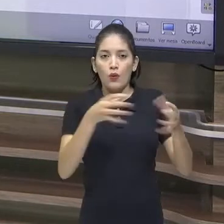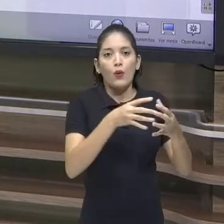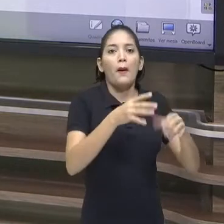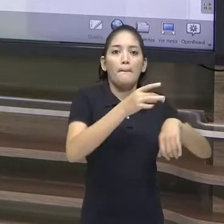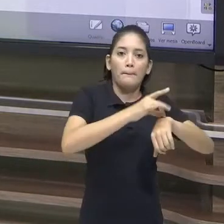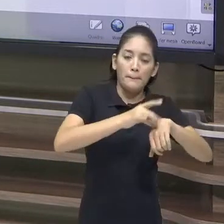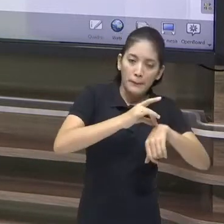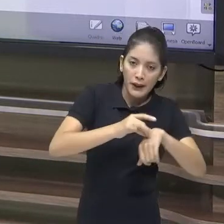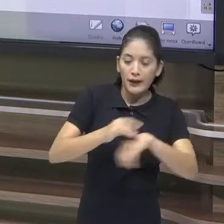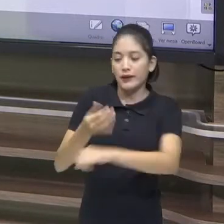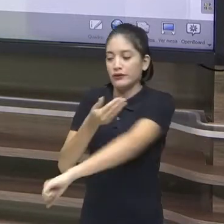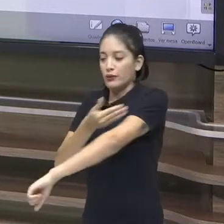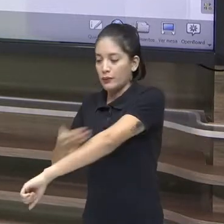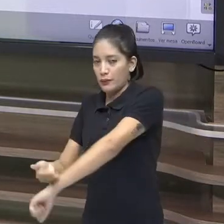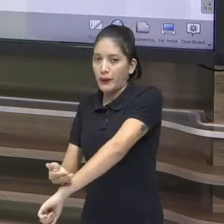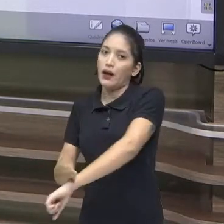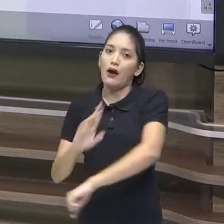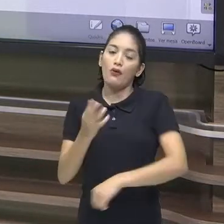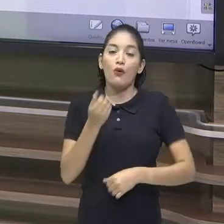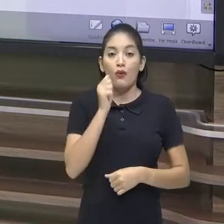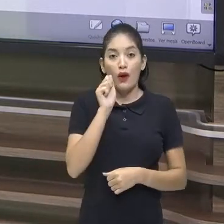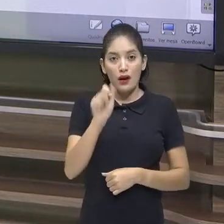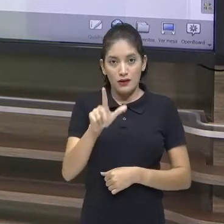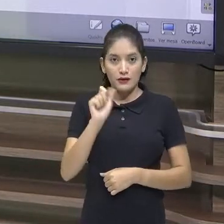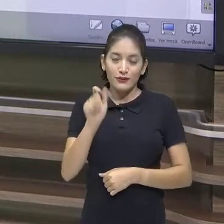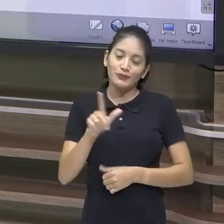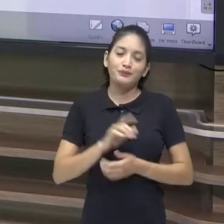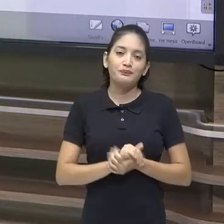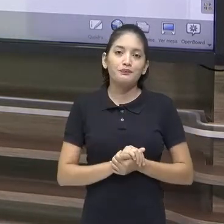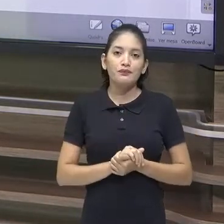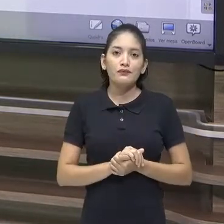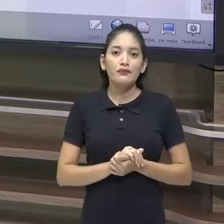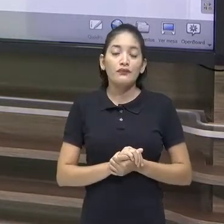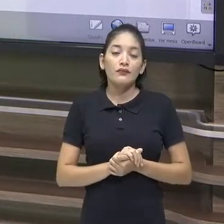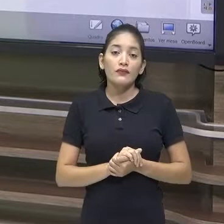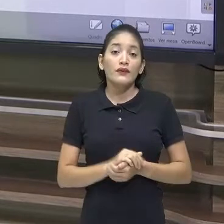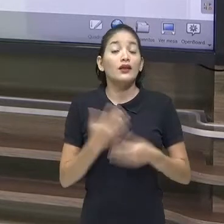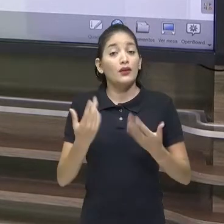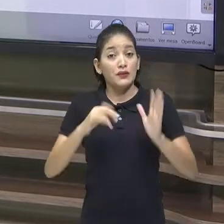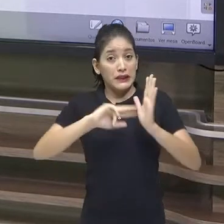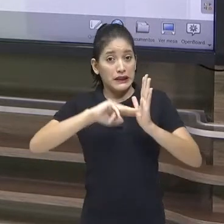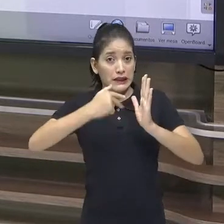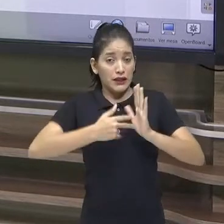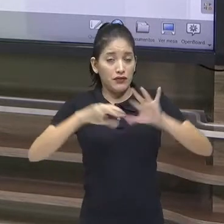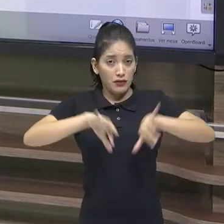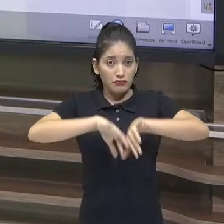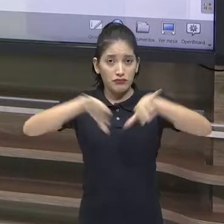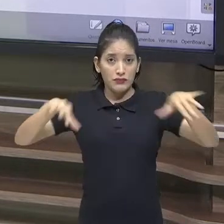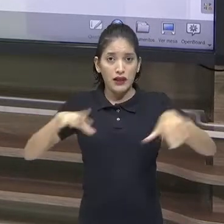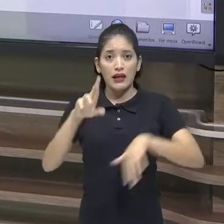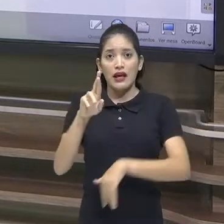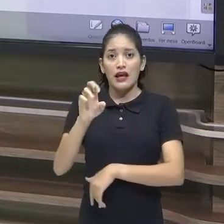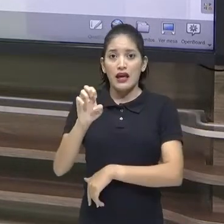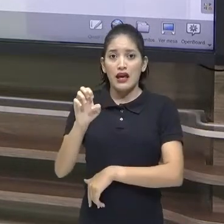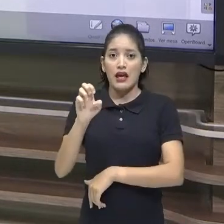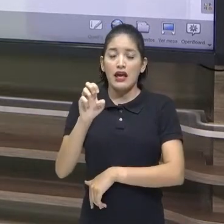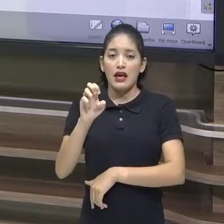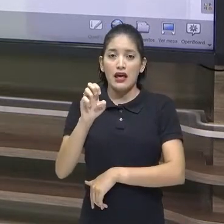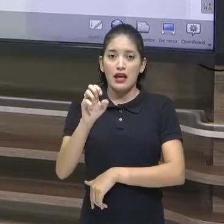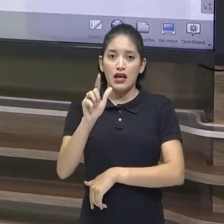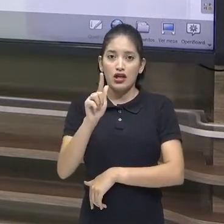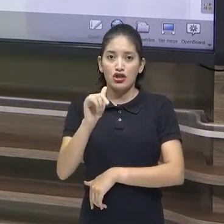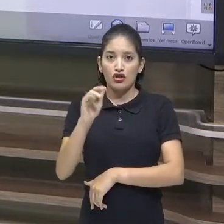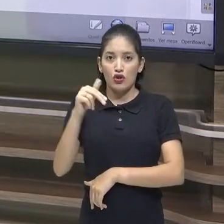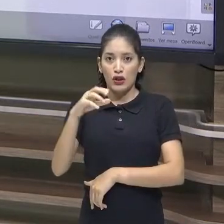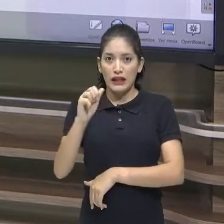quem está com tênis branco, quem está com tênis azul. Então, isso seria regionalizar. E a Europa, a gente tem